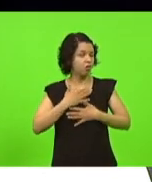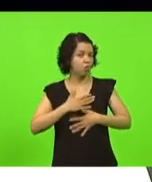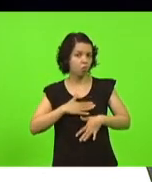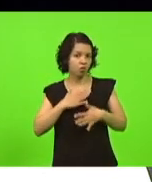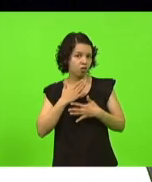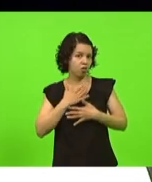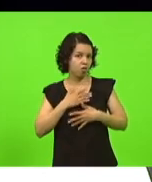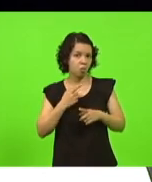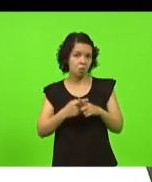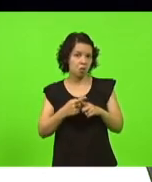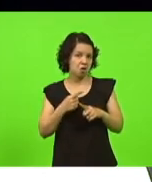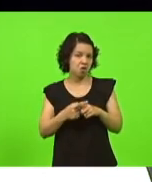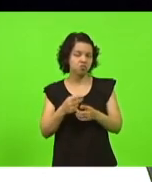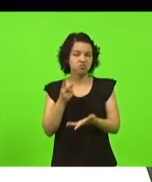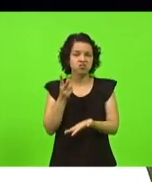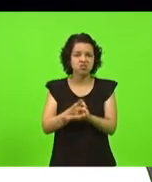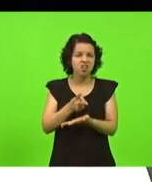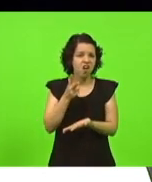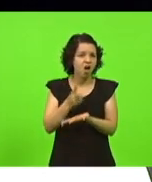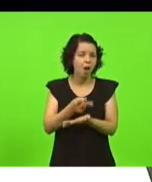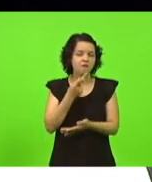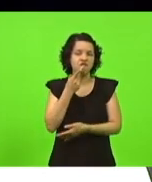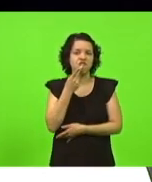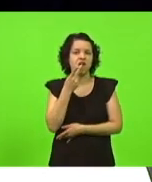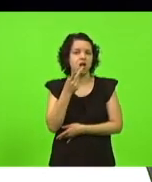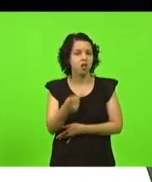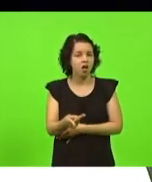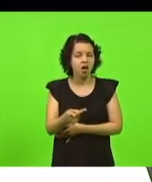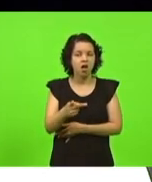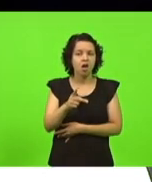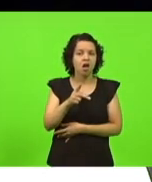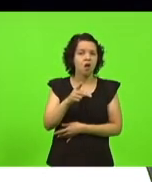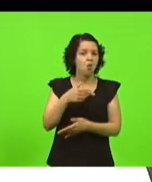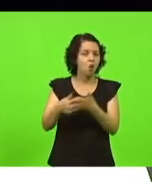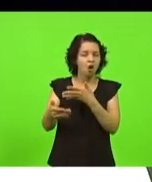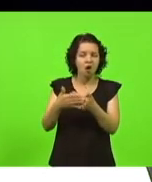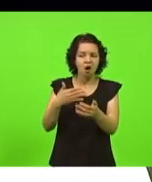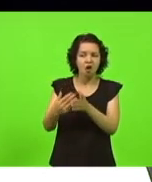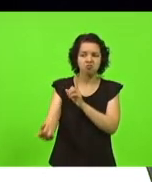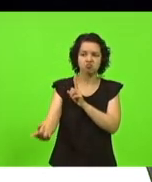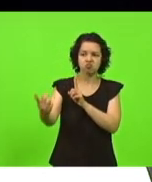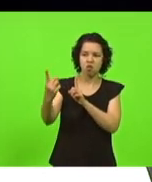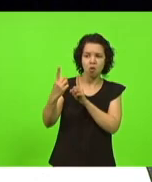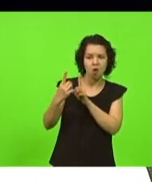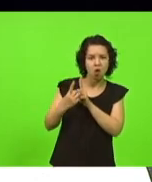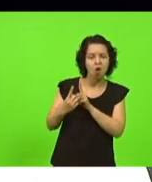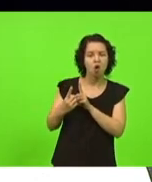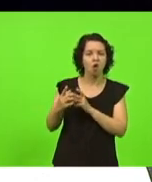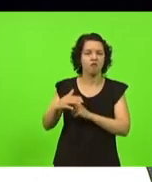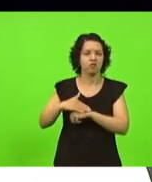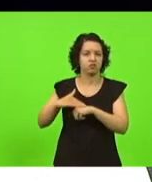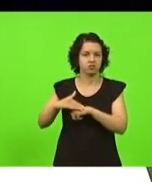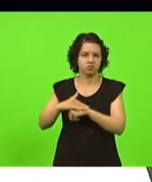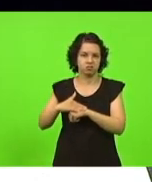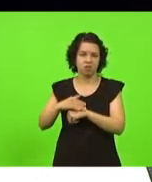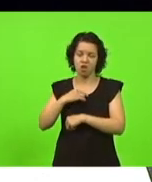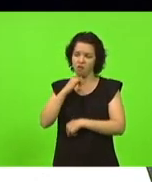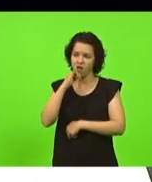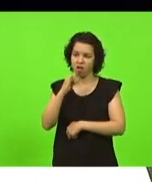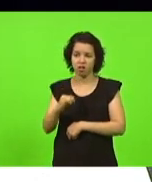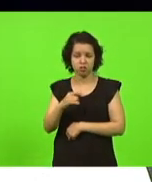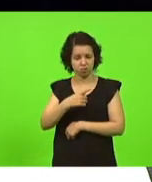falei a todos aqueles que foram me procurar, deputado Ismael, não há o que nós